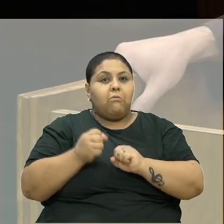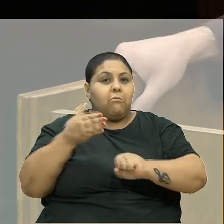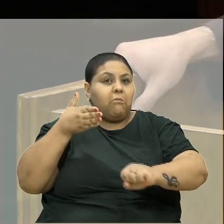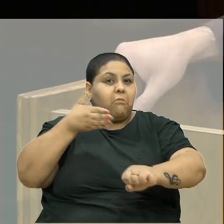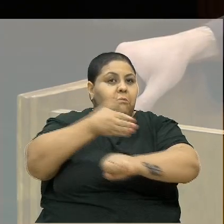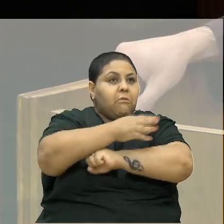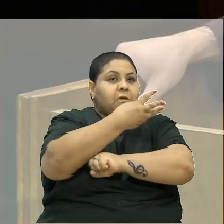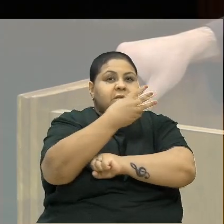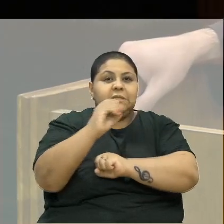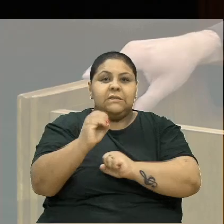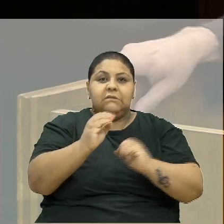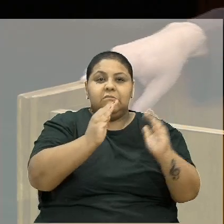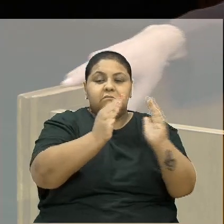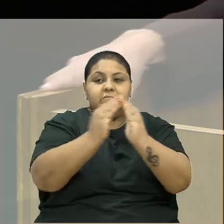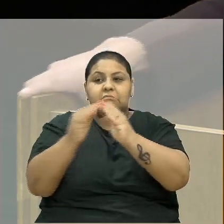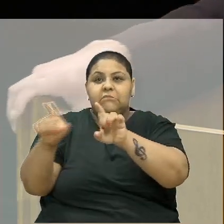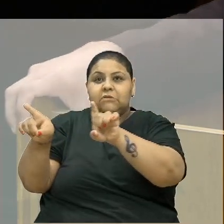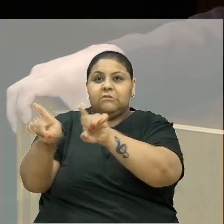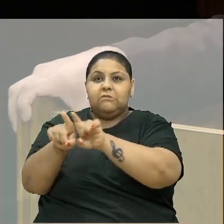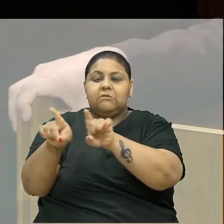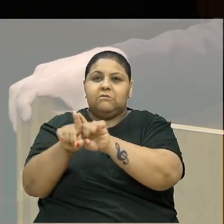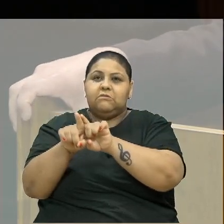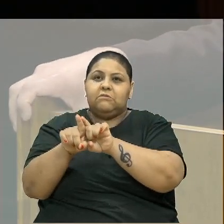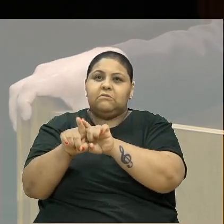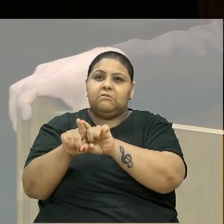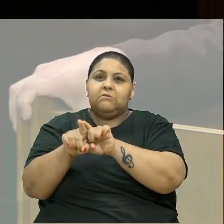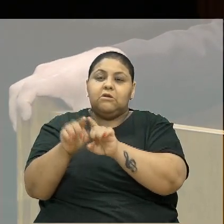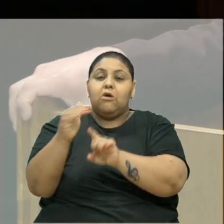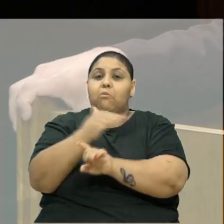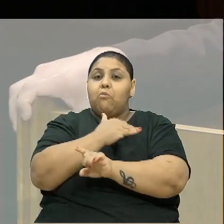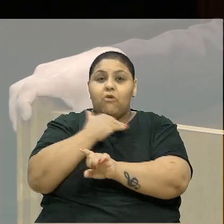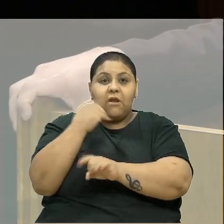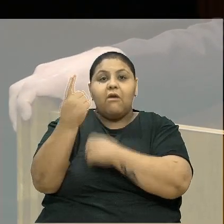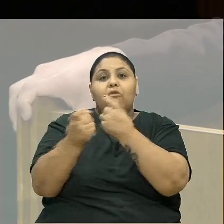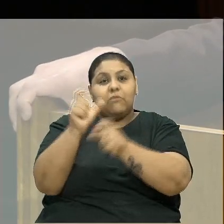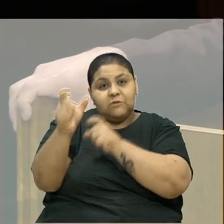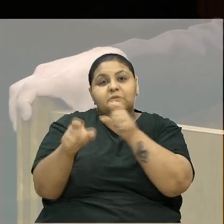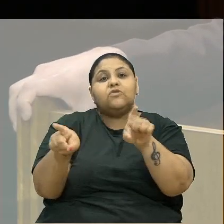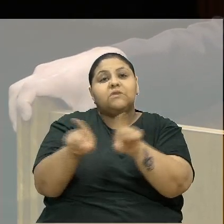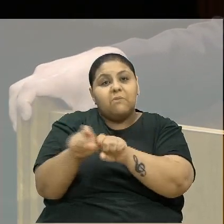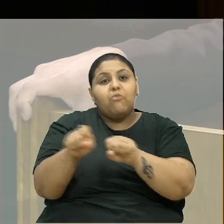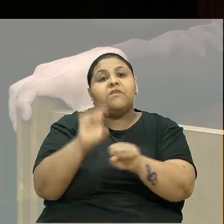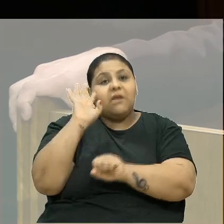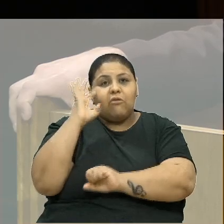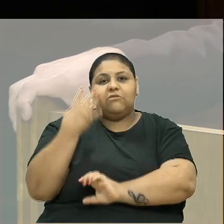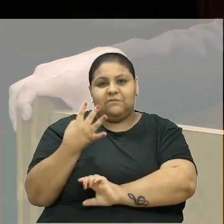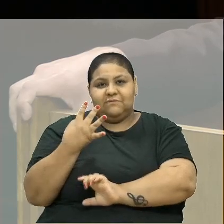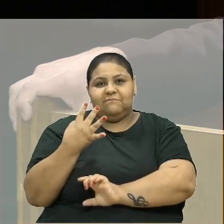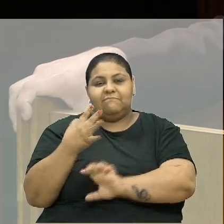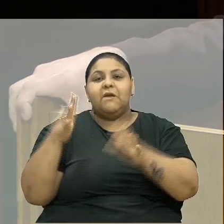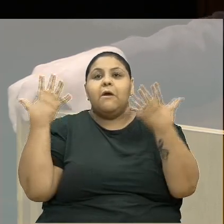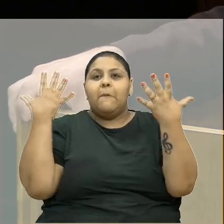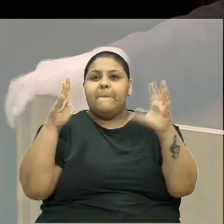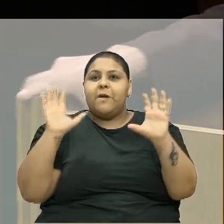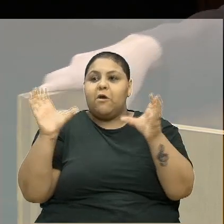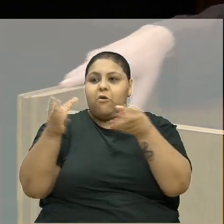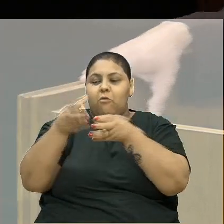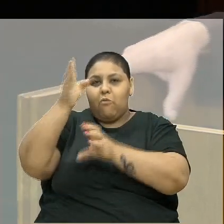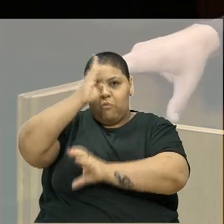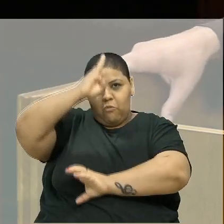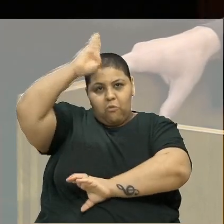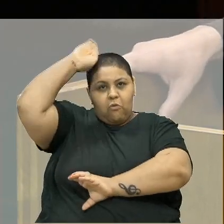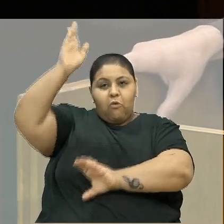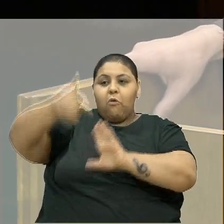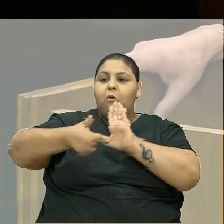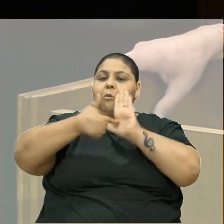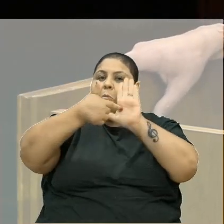30 casas, inclusive de vir trazer a óbito algumas famílias. Então, parabéns ao Corpo de Bombeiro, mostra o